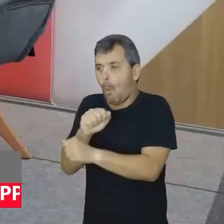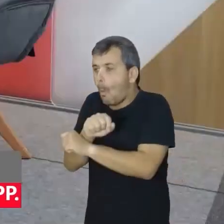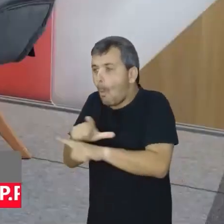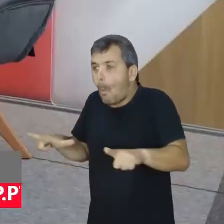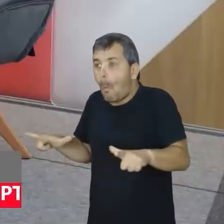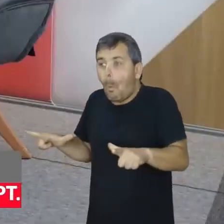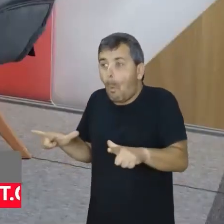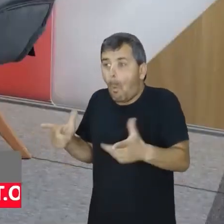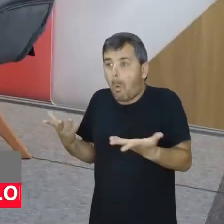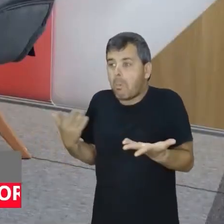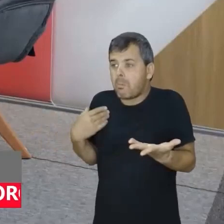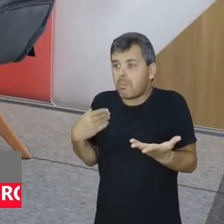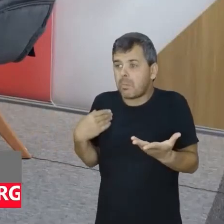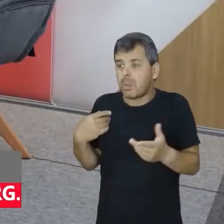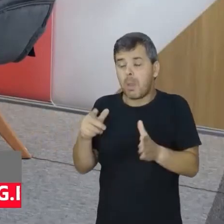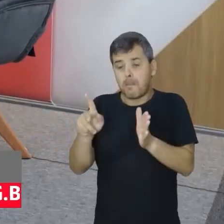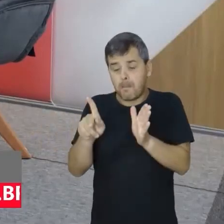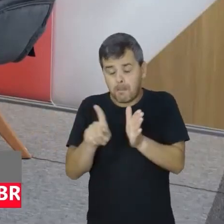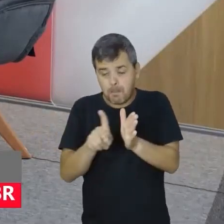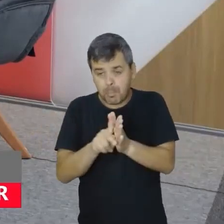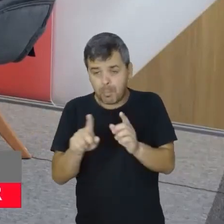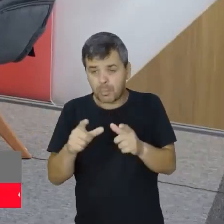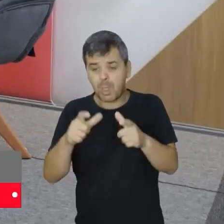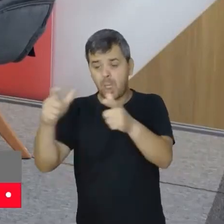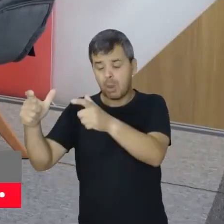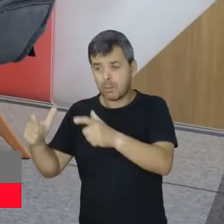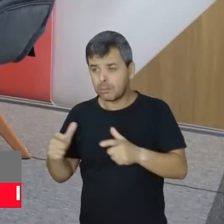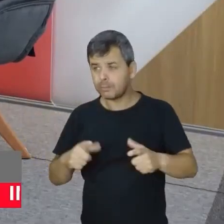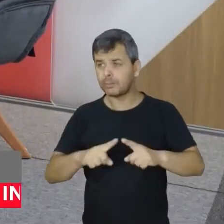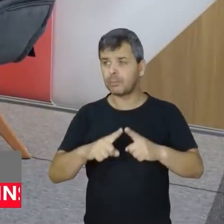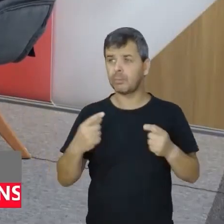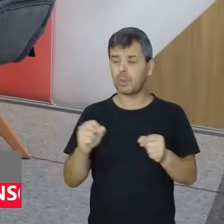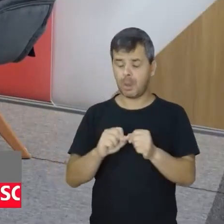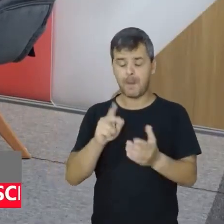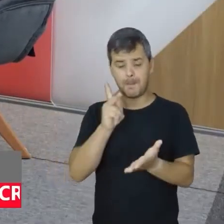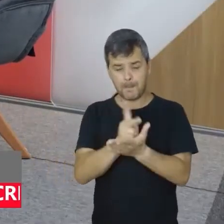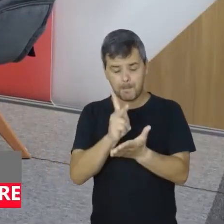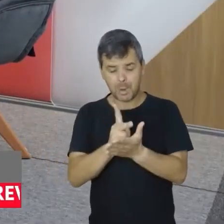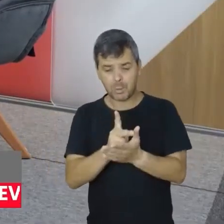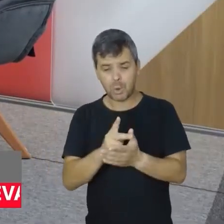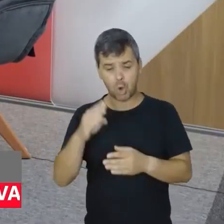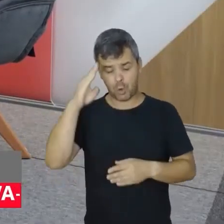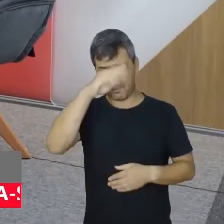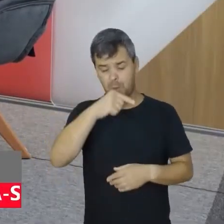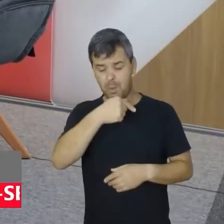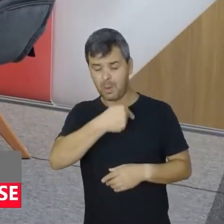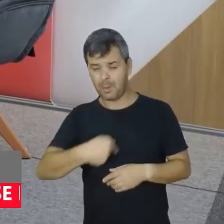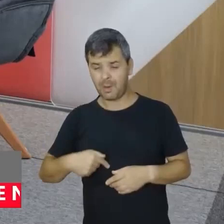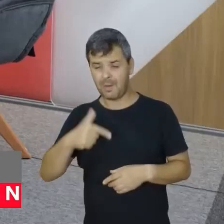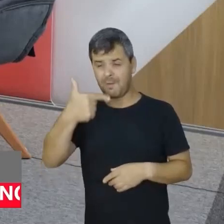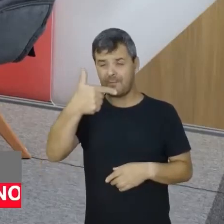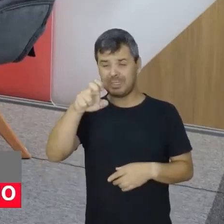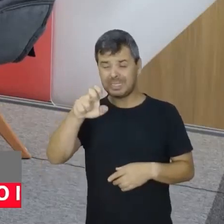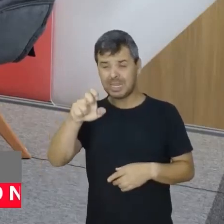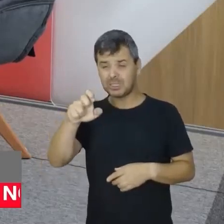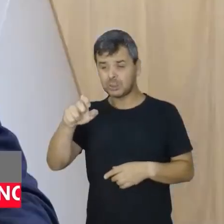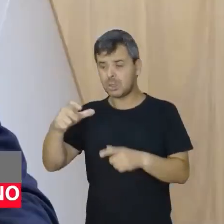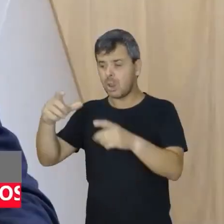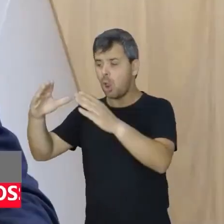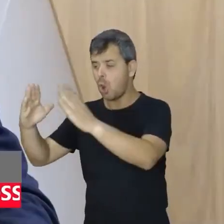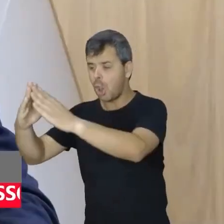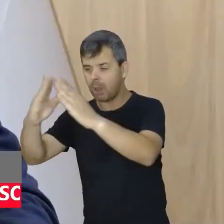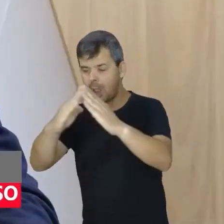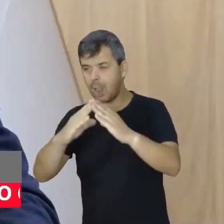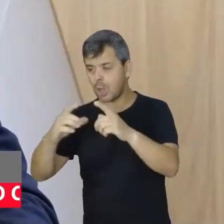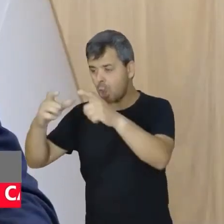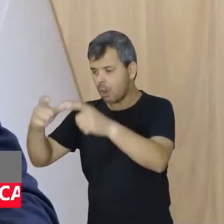esvaziados. A Conab tem armazéns próprios, unidades armazenadoras. Mesmo o governo passado tendo fechado 27 unidades armazenadoras,